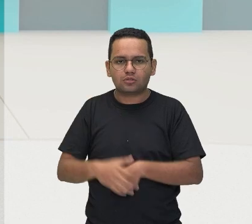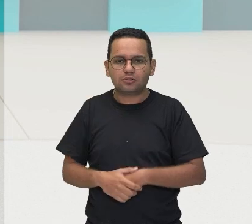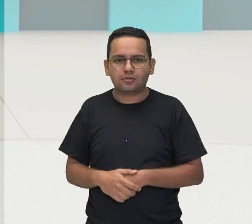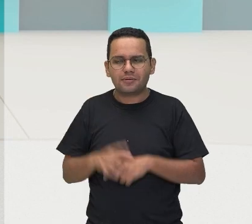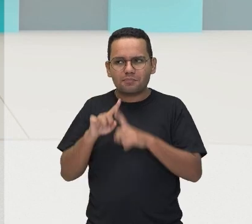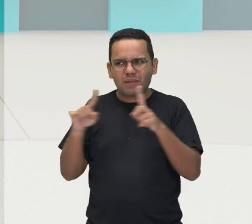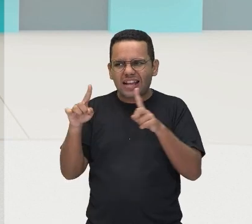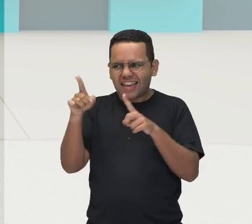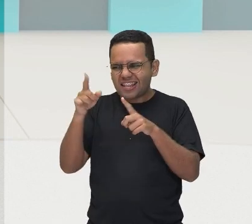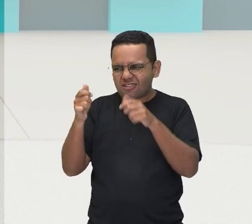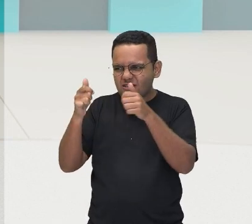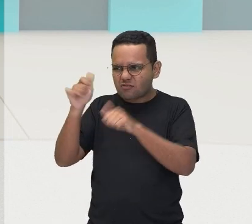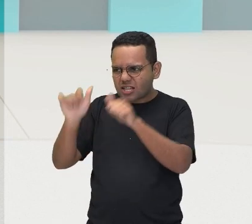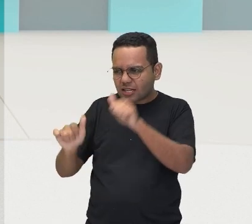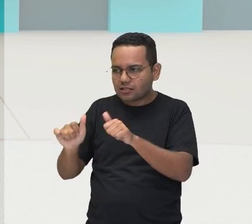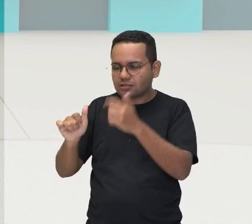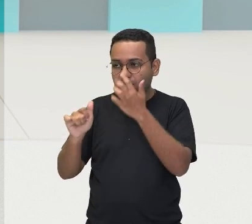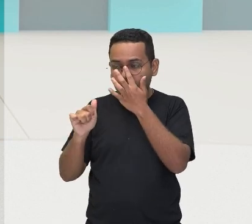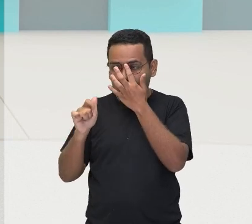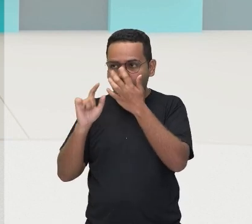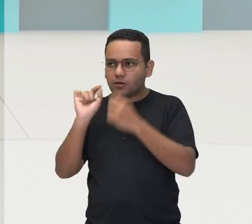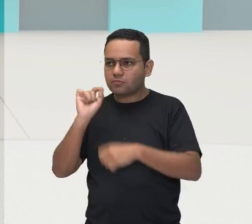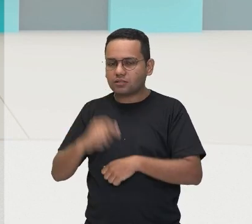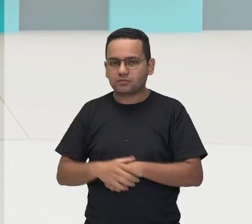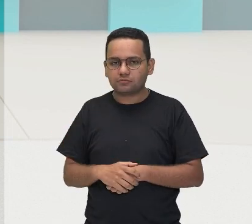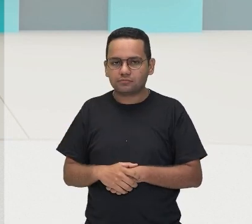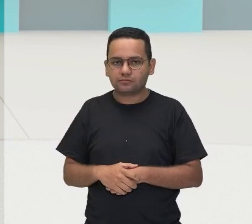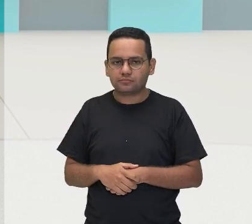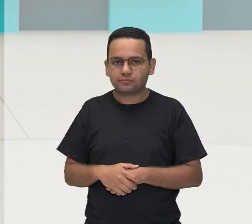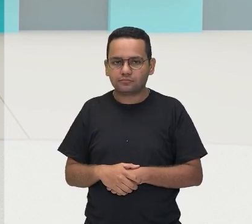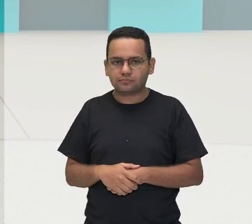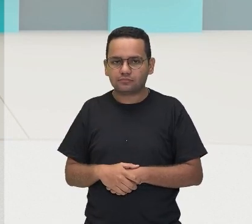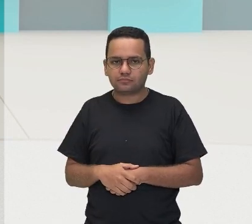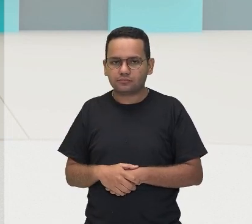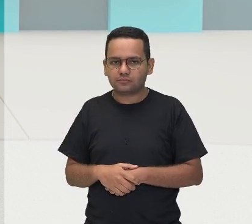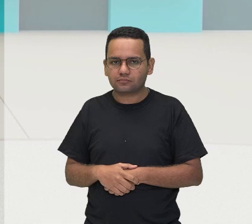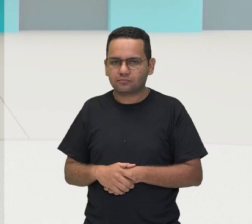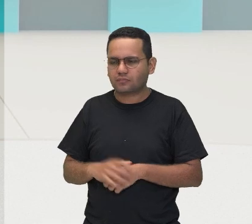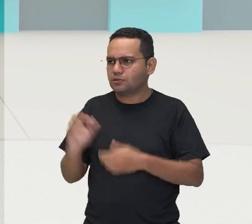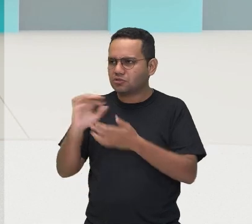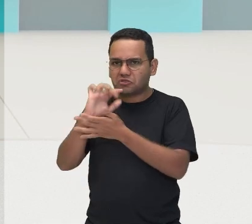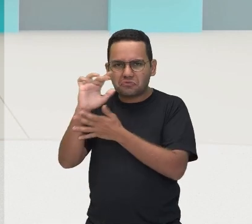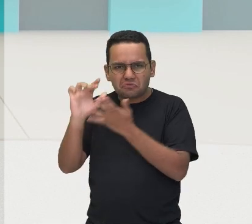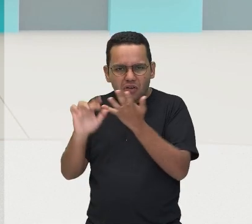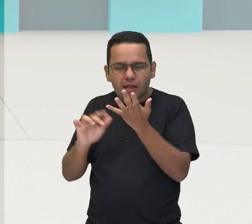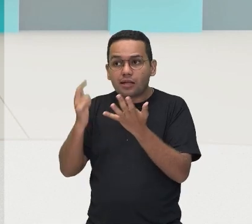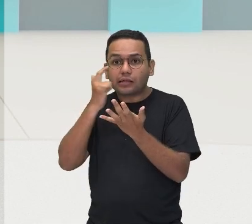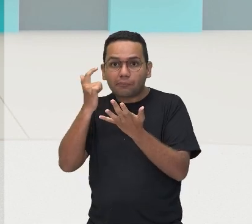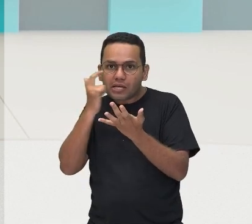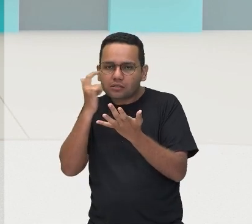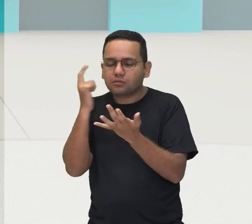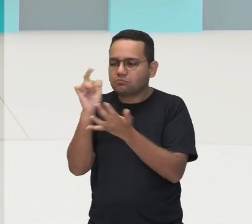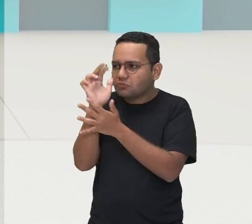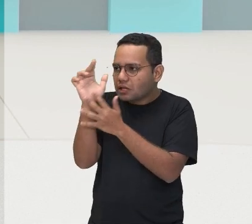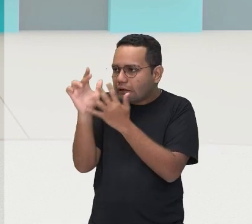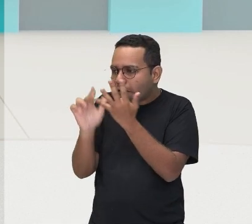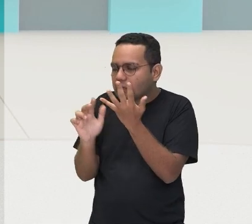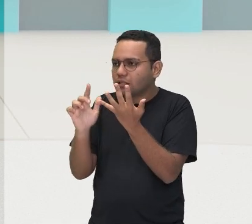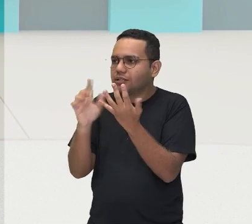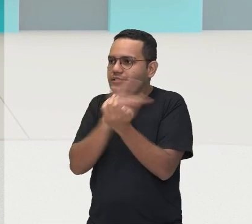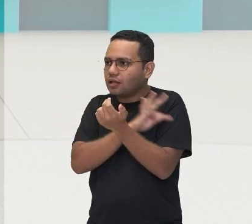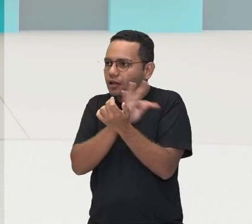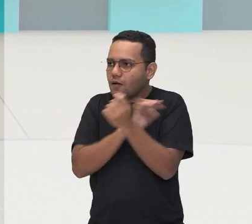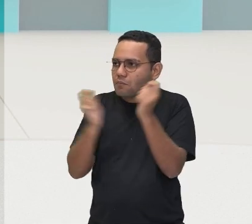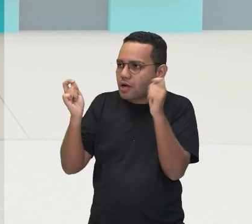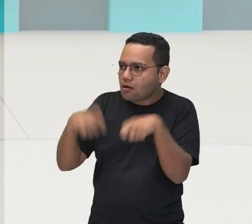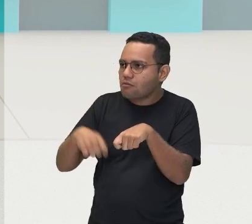situação e vão montar ali um Kata, que vai ser um conjunto de técnicas empregadas para solucionar, ou seja, para ter